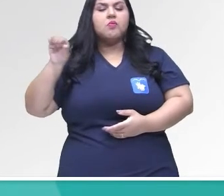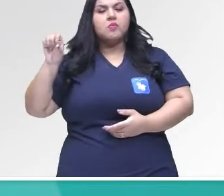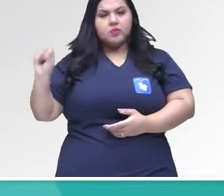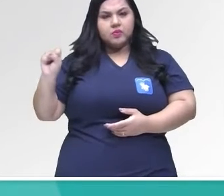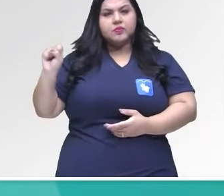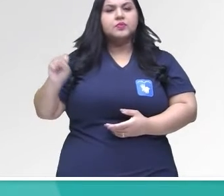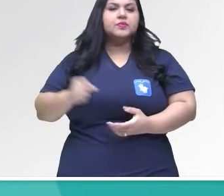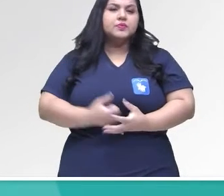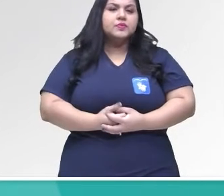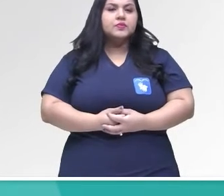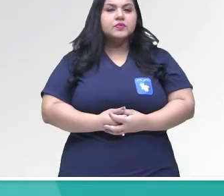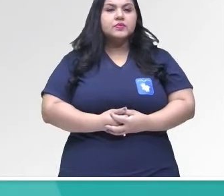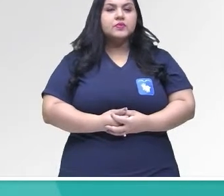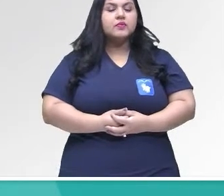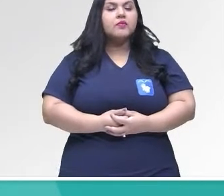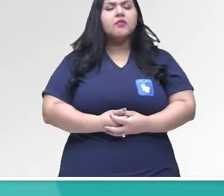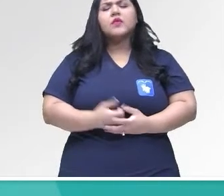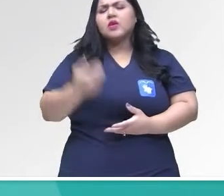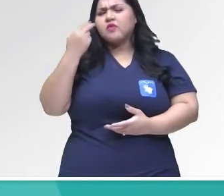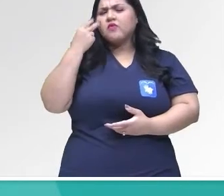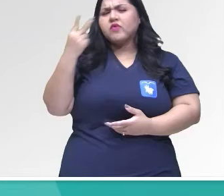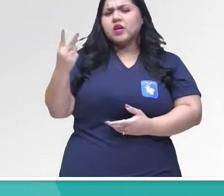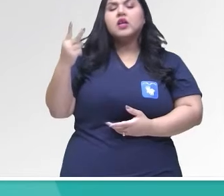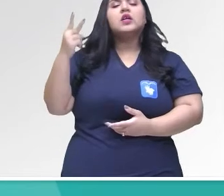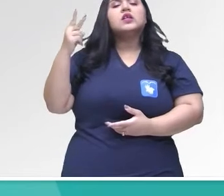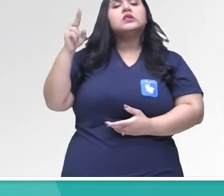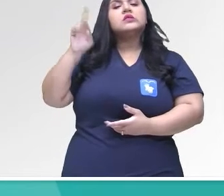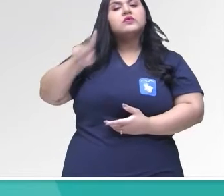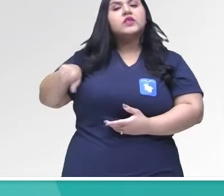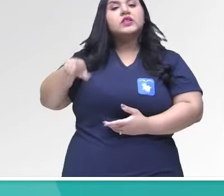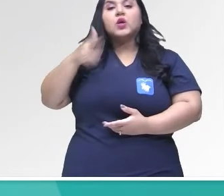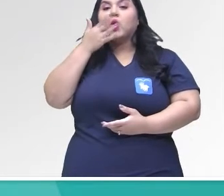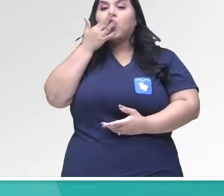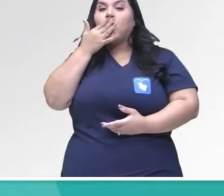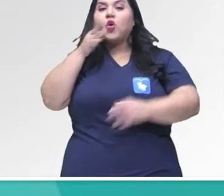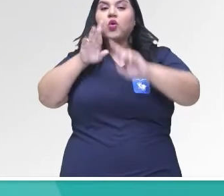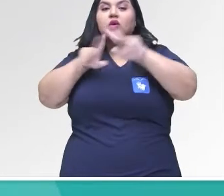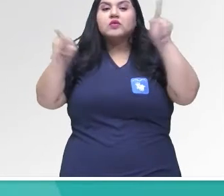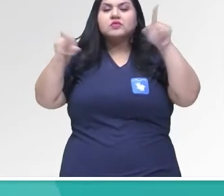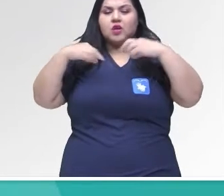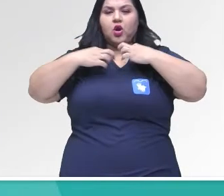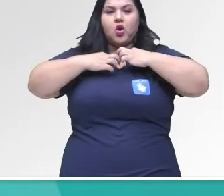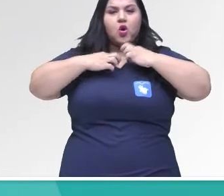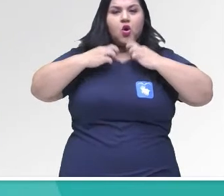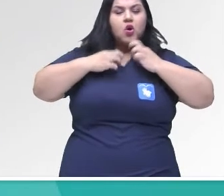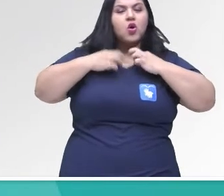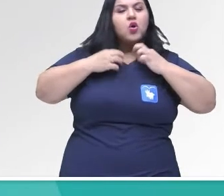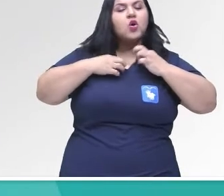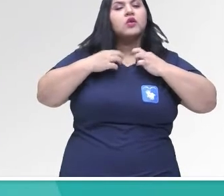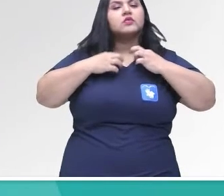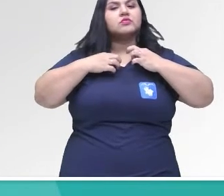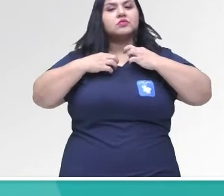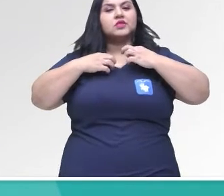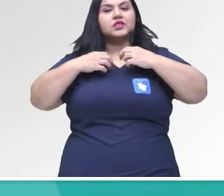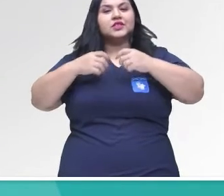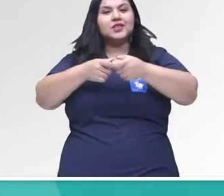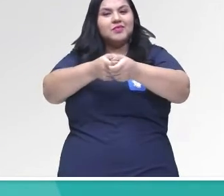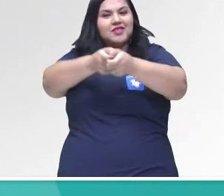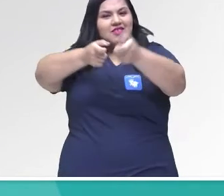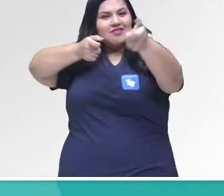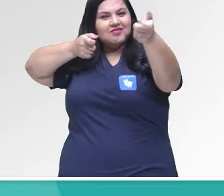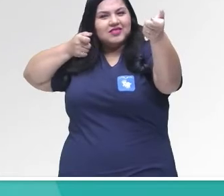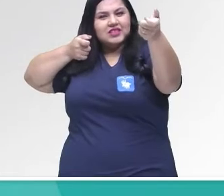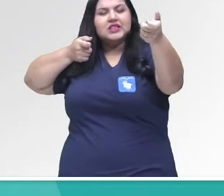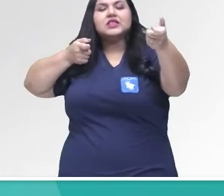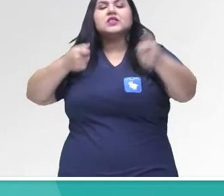como baque solto. Olha a diferença do colorido. Olha as questões da roupa, né? A questão da lança que eu falei para vocês,